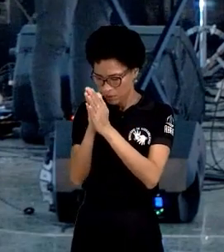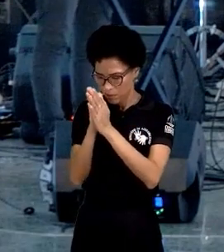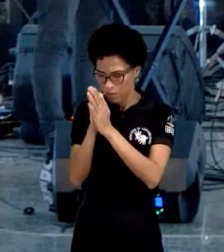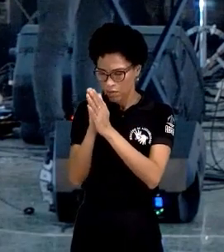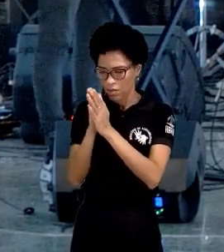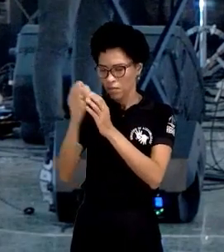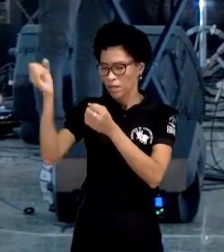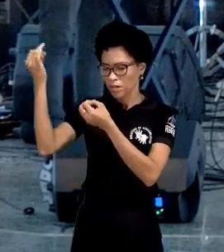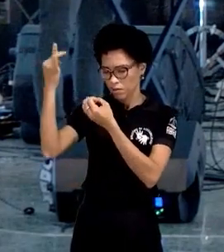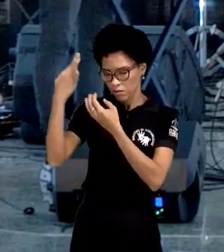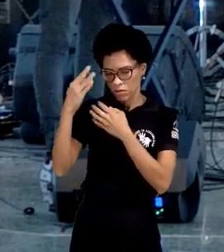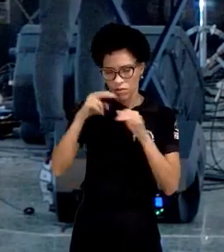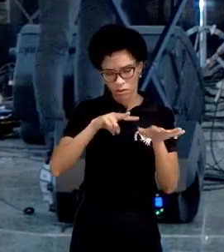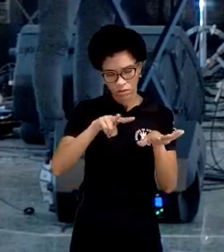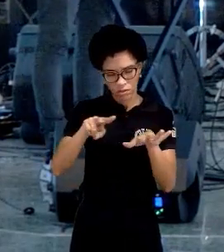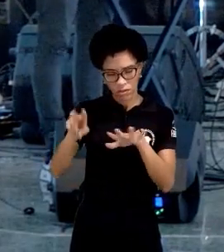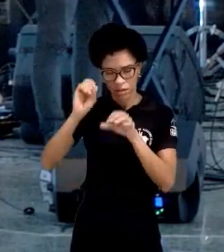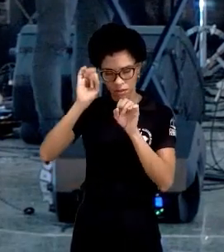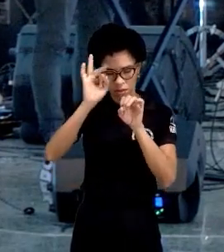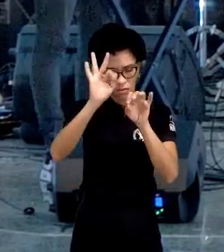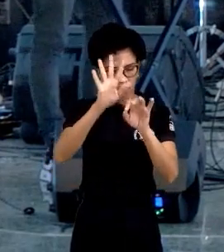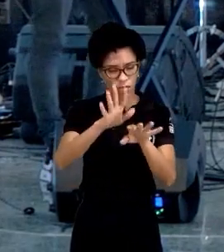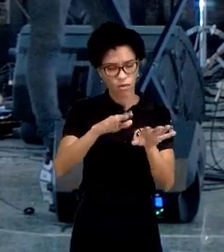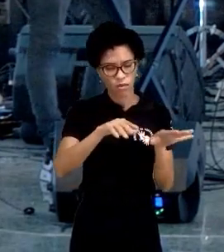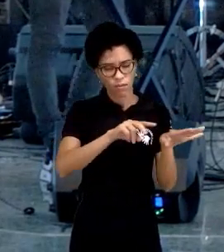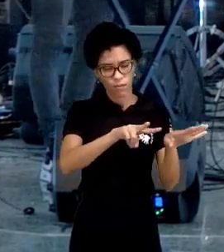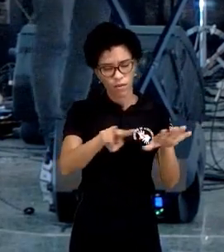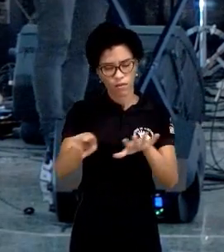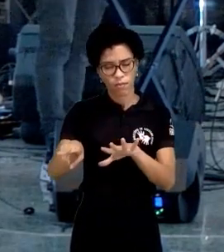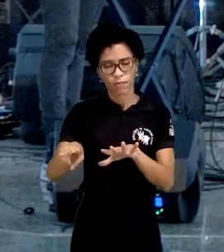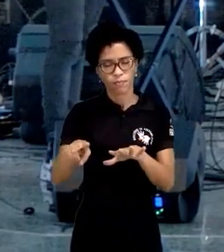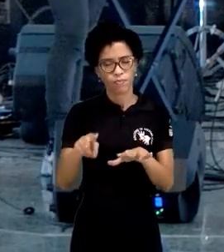pouco mais diferente. Que nós possamos